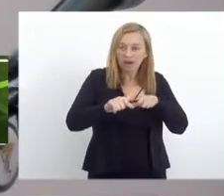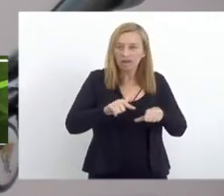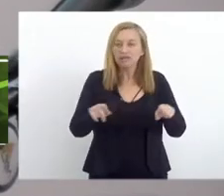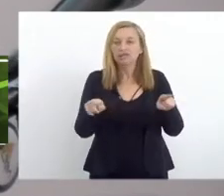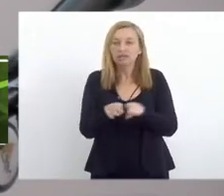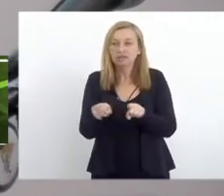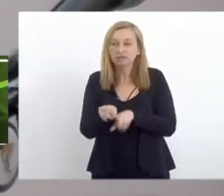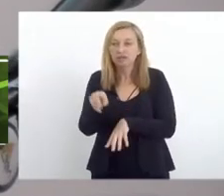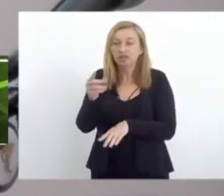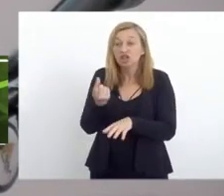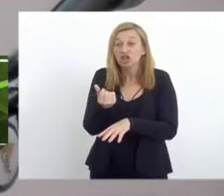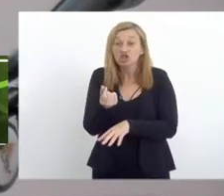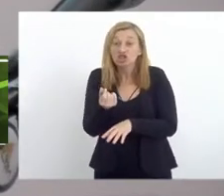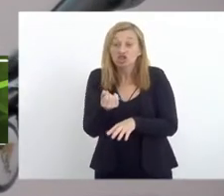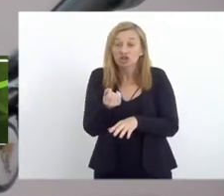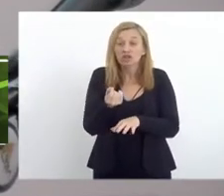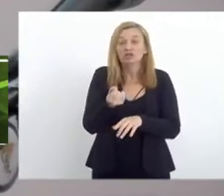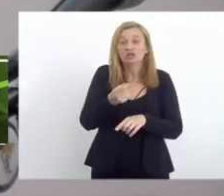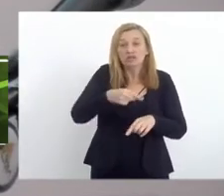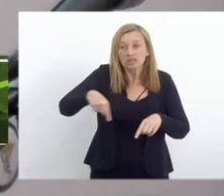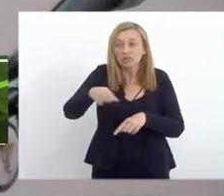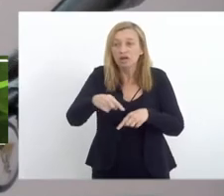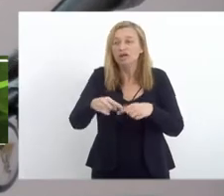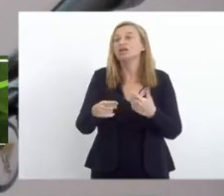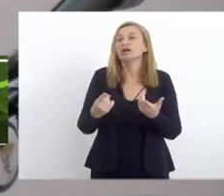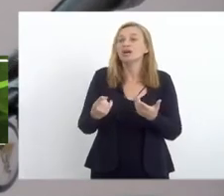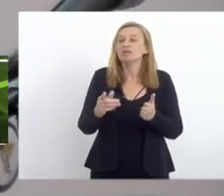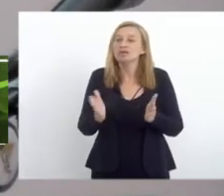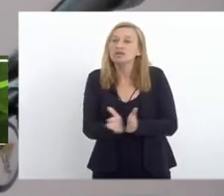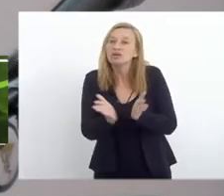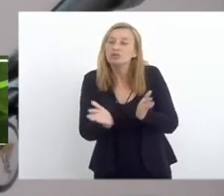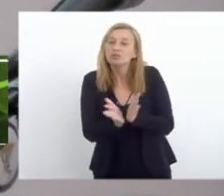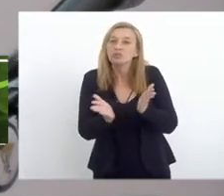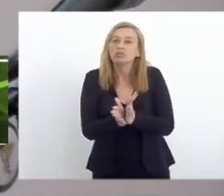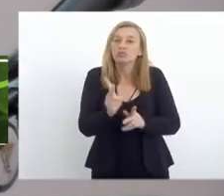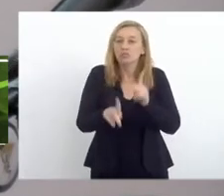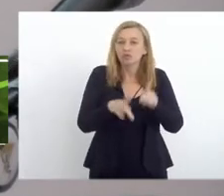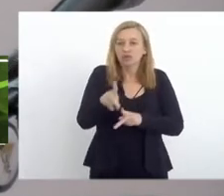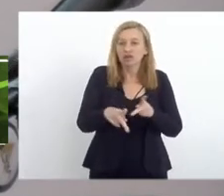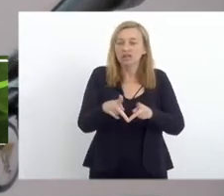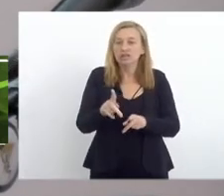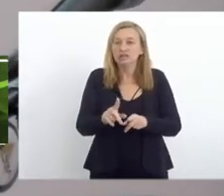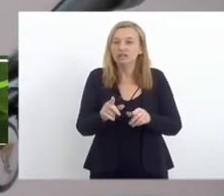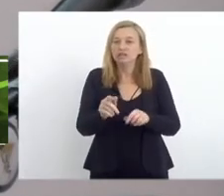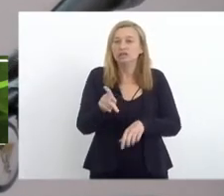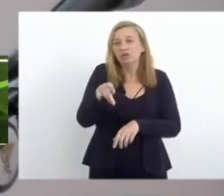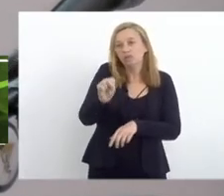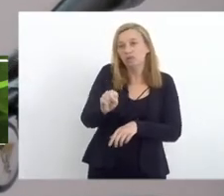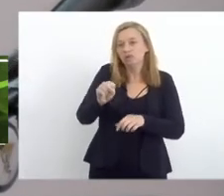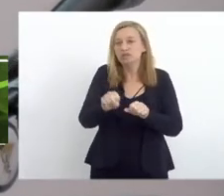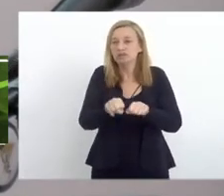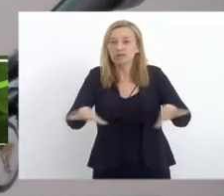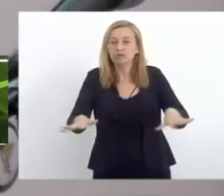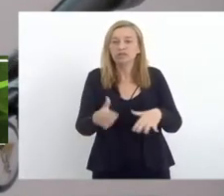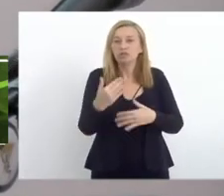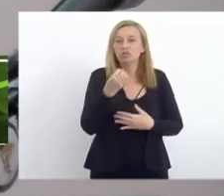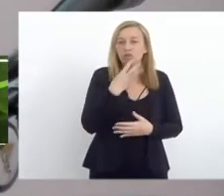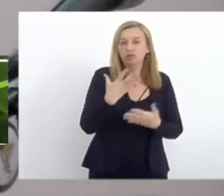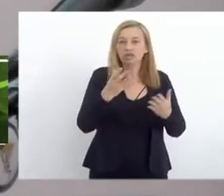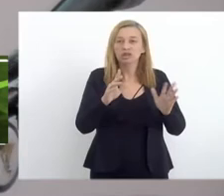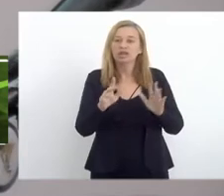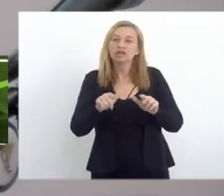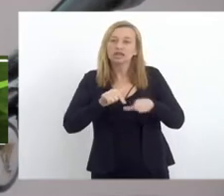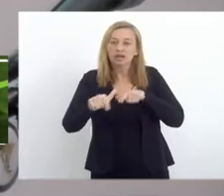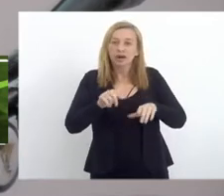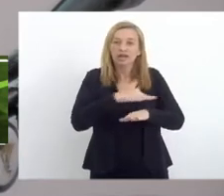gerando renda para essa população tão carente, principalmente no pós-pandemia. Então, um bom trabalho a todos e a todas,